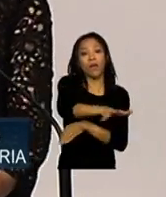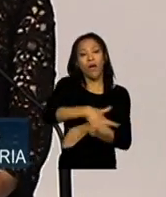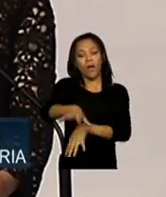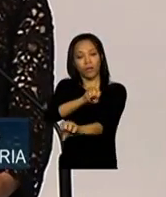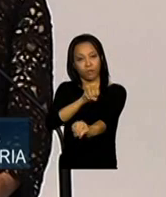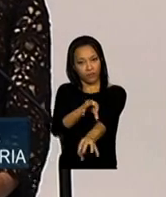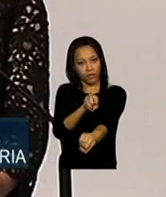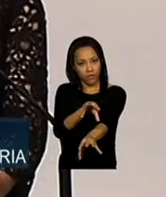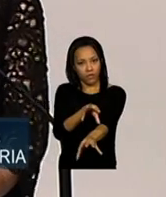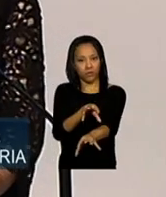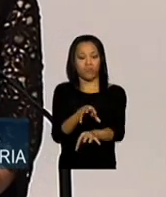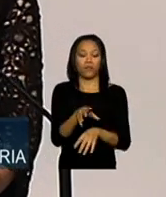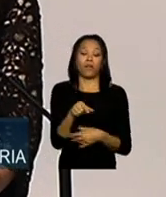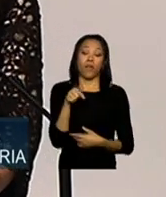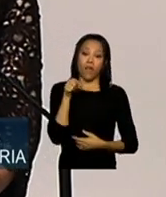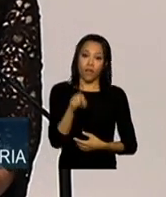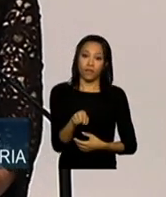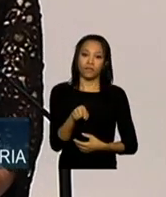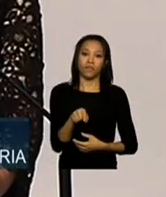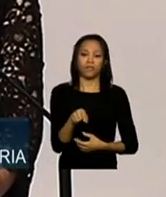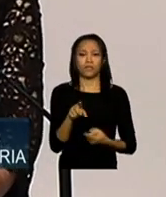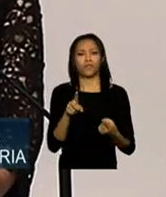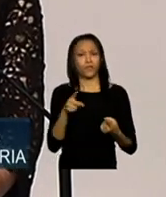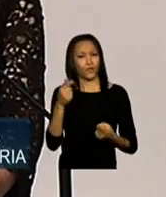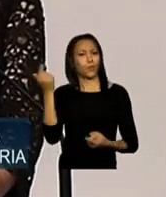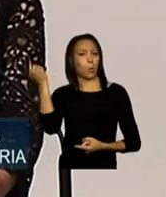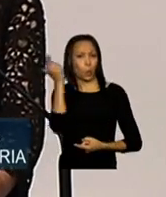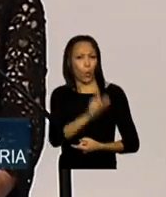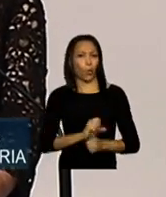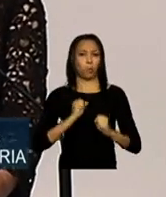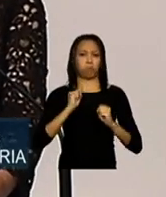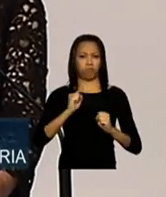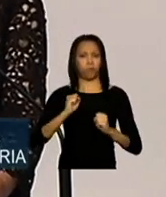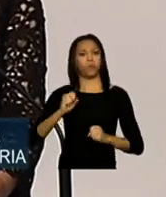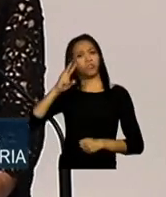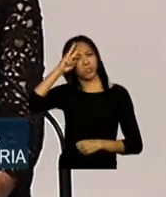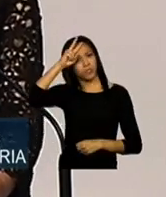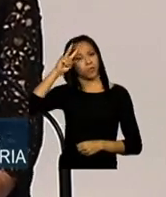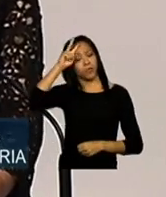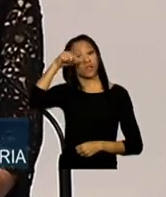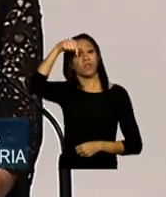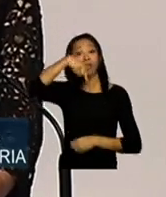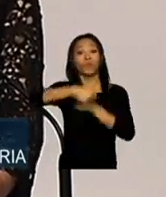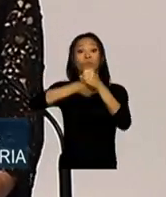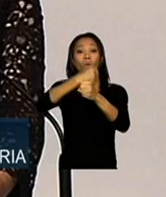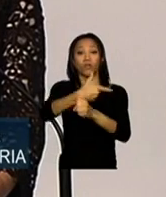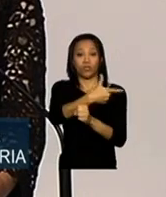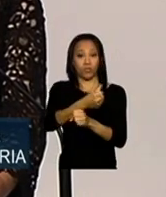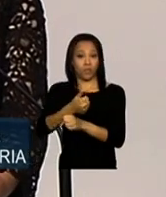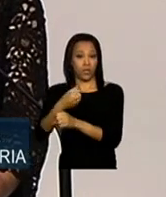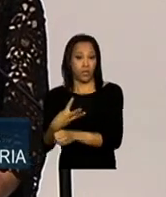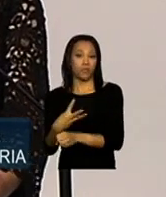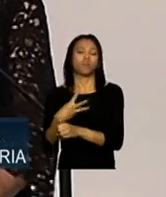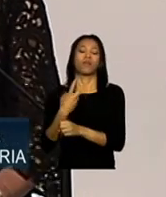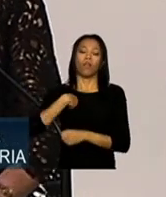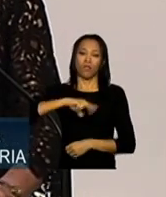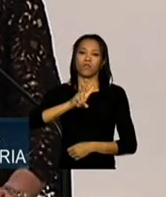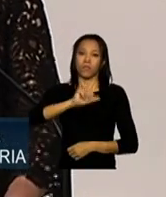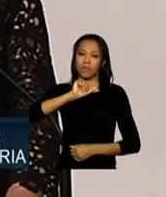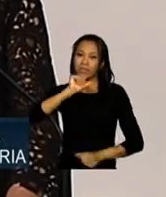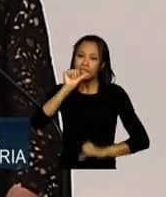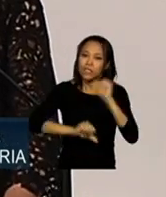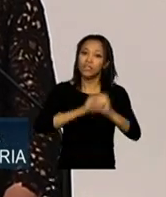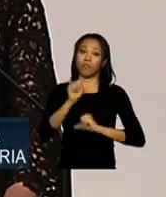Esta foi, aliás, outra conquista histórica de 2013, pois vamos transformar